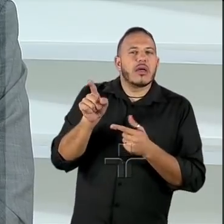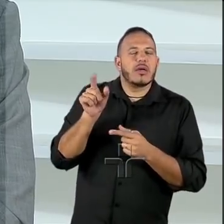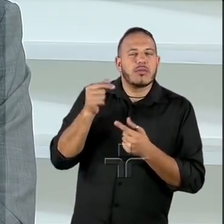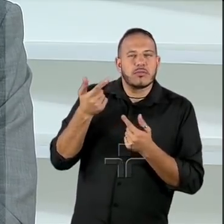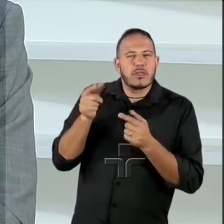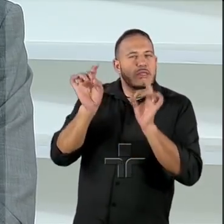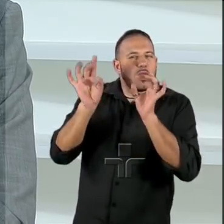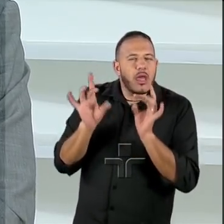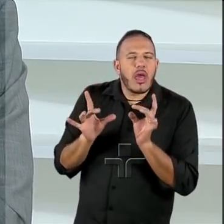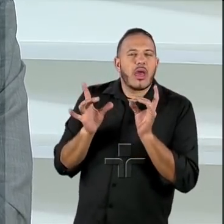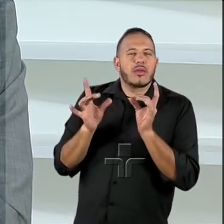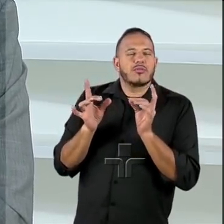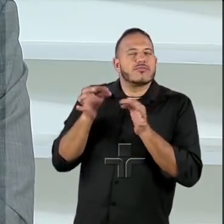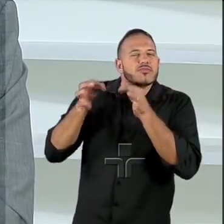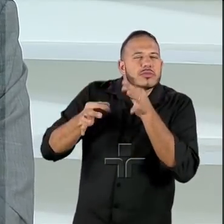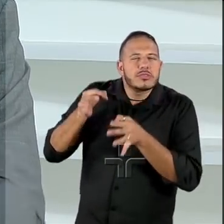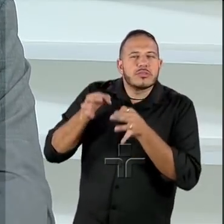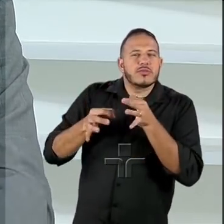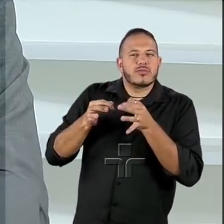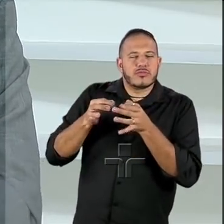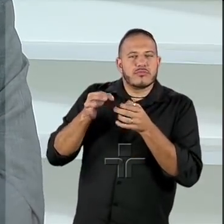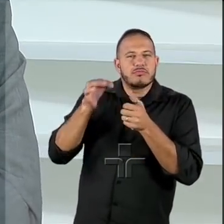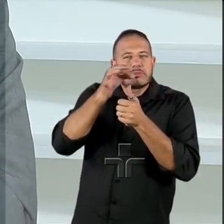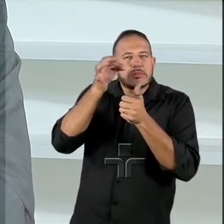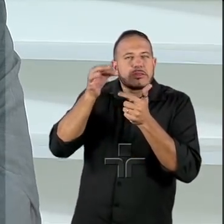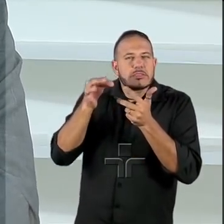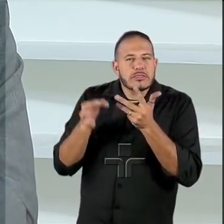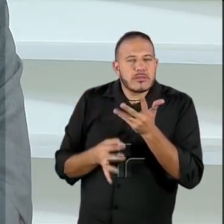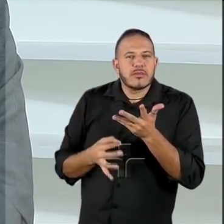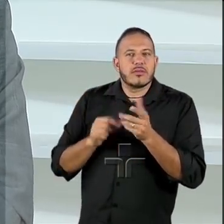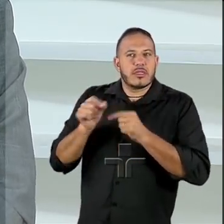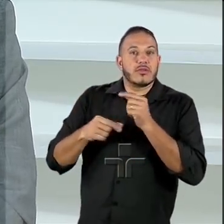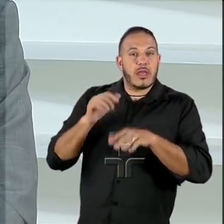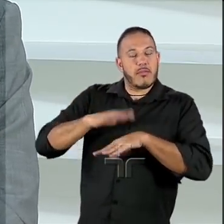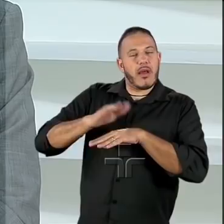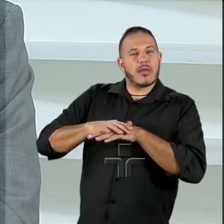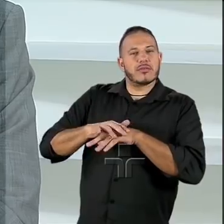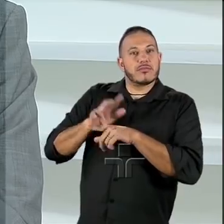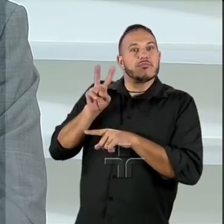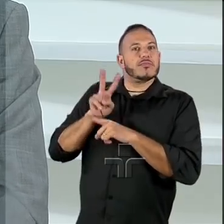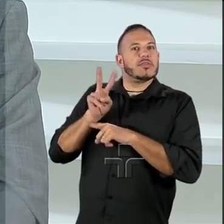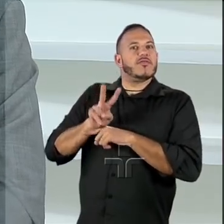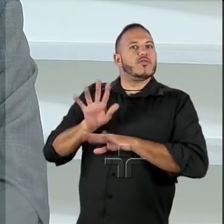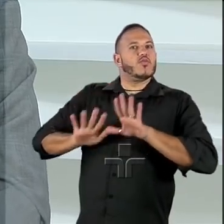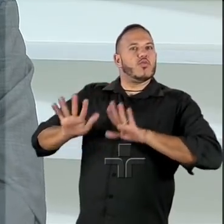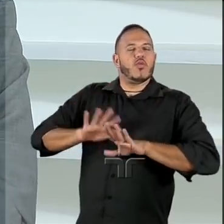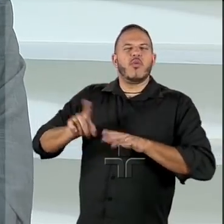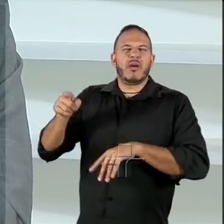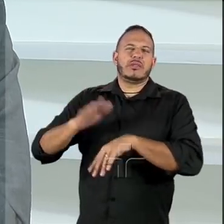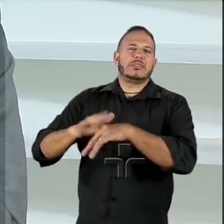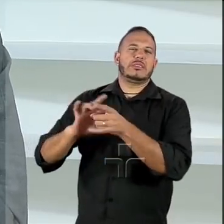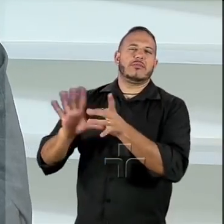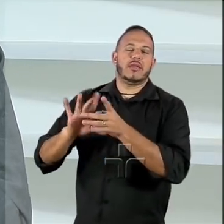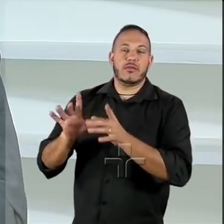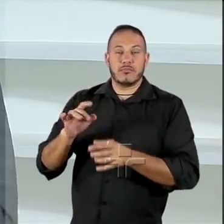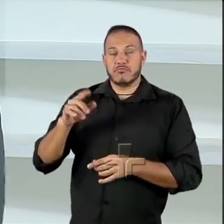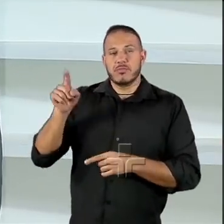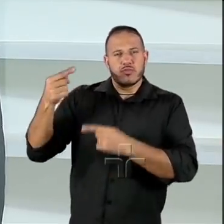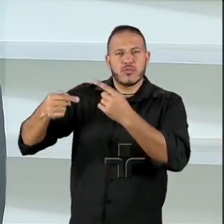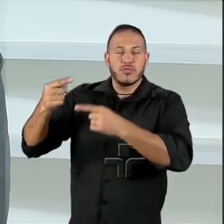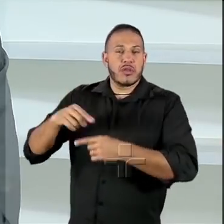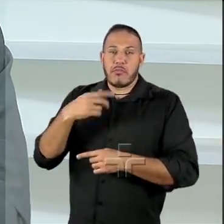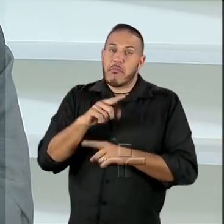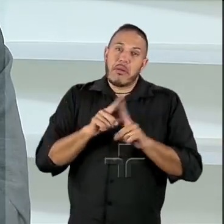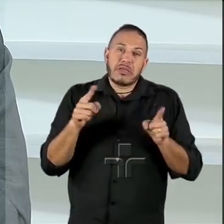técnicos, jurídicos, enfim, viés, se é mais conservador, mais liberal, isso tudo se discute. Enquanto no Brasil, que, no mais